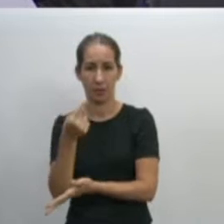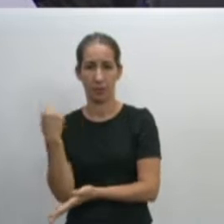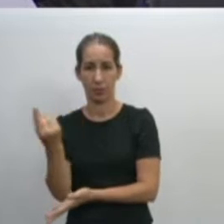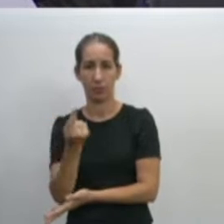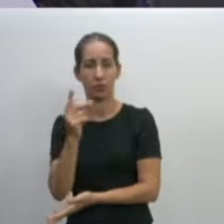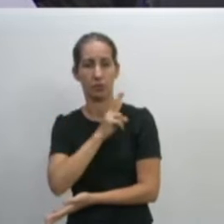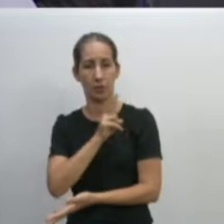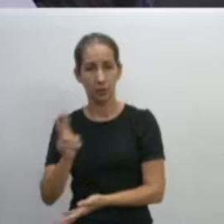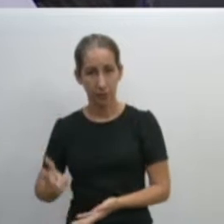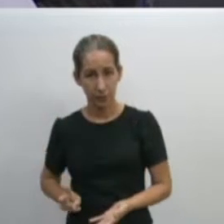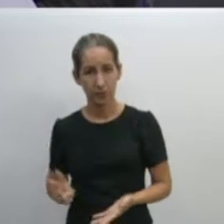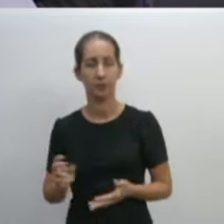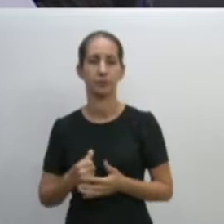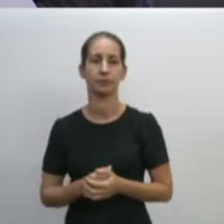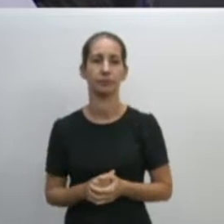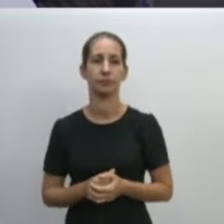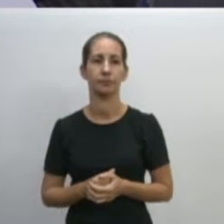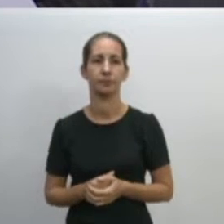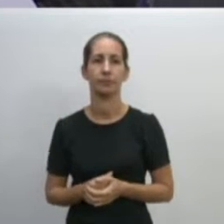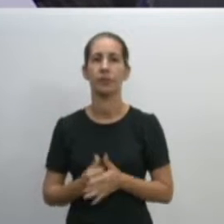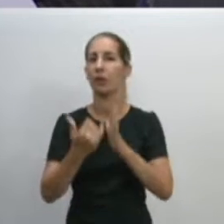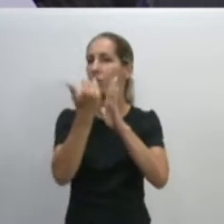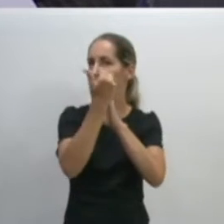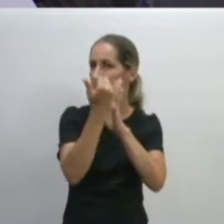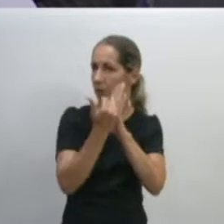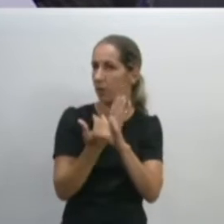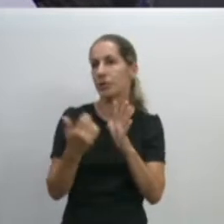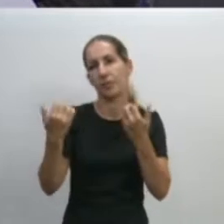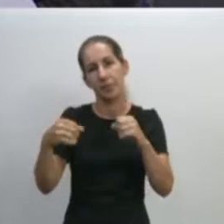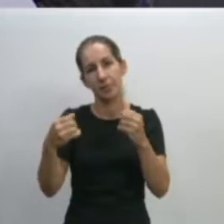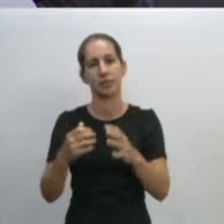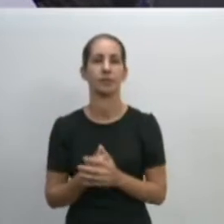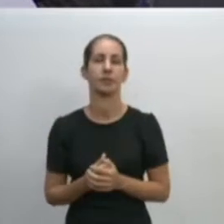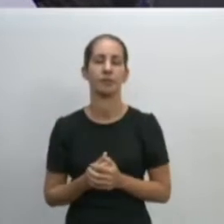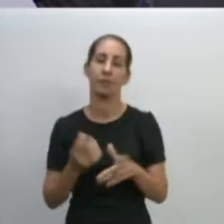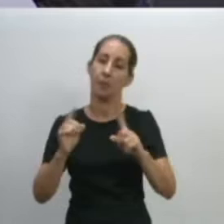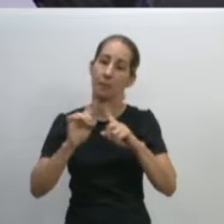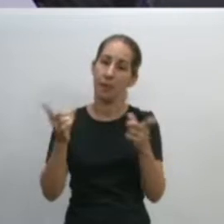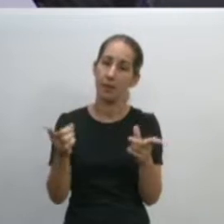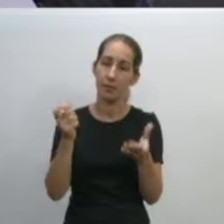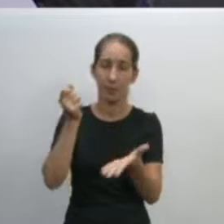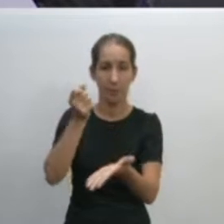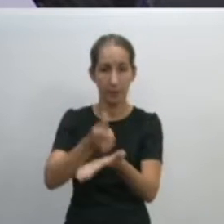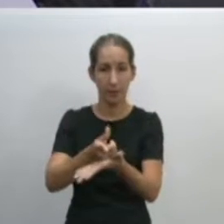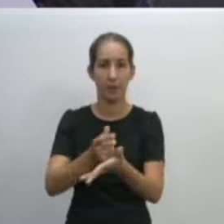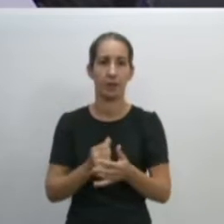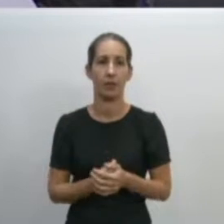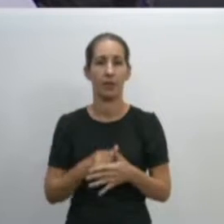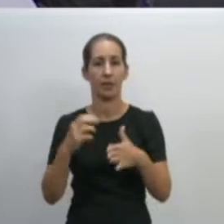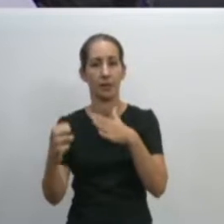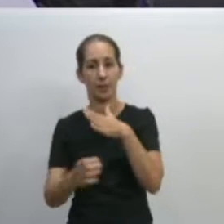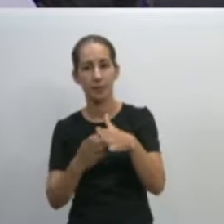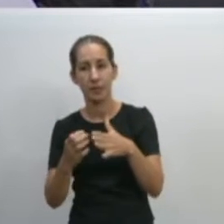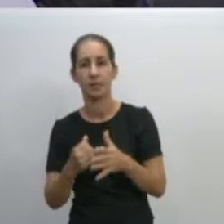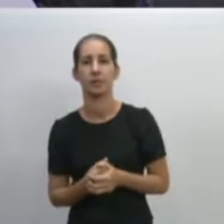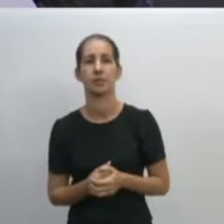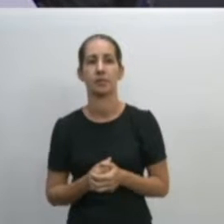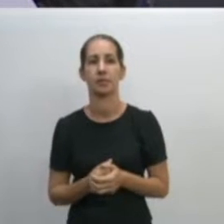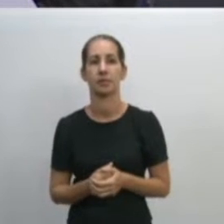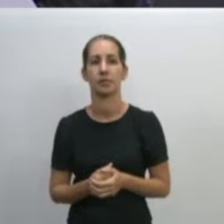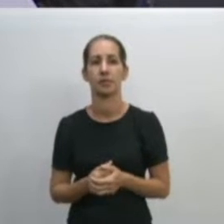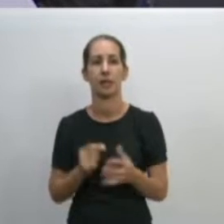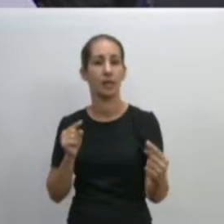vereador, tem que seguir a ordem cronológica. Mas aí para pagar empresa de